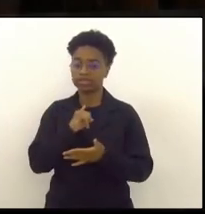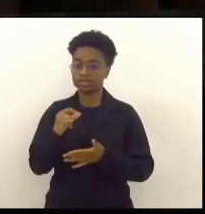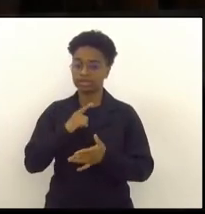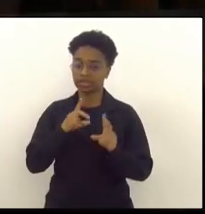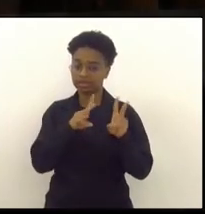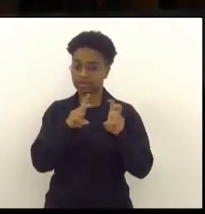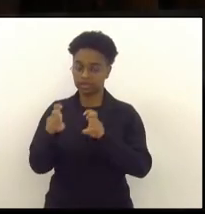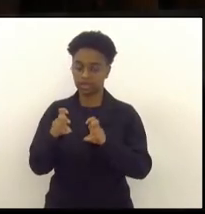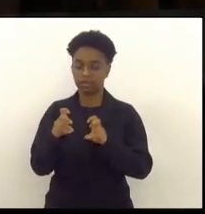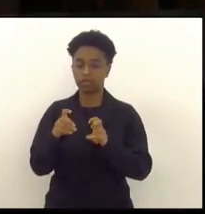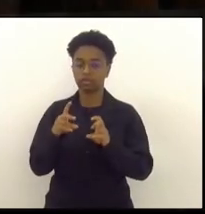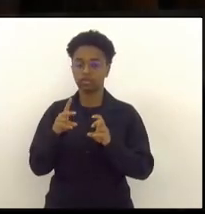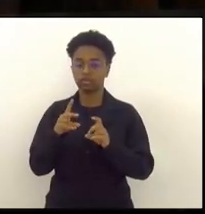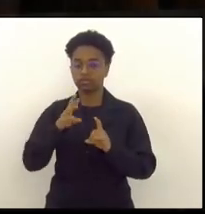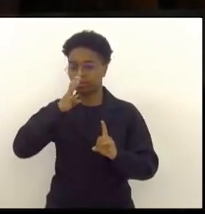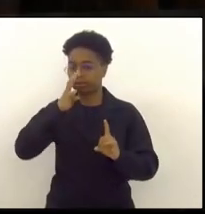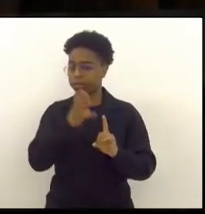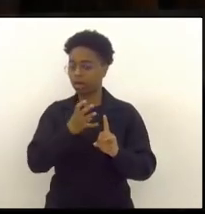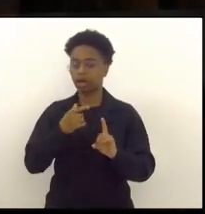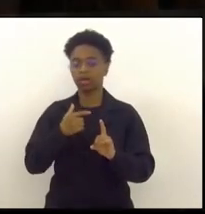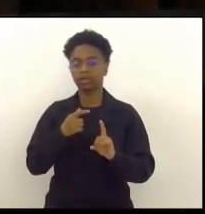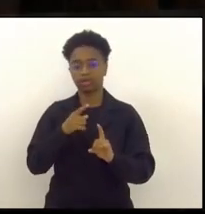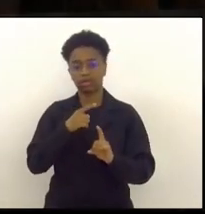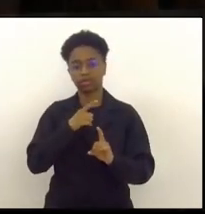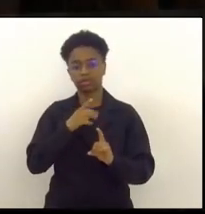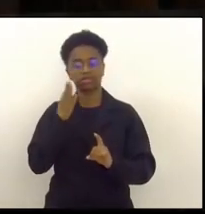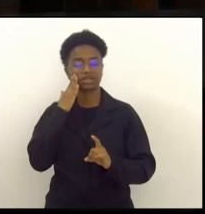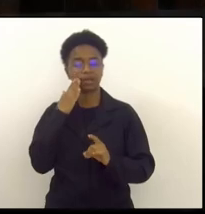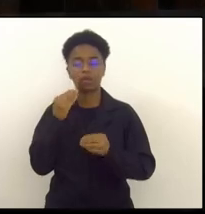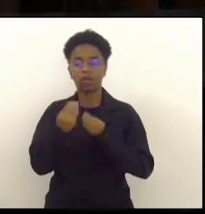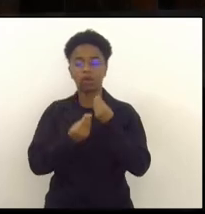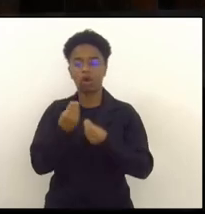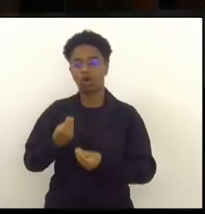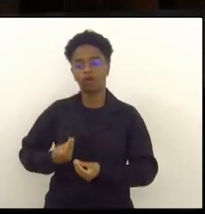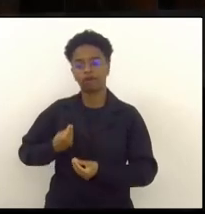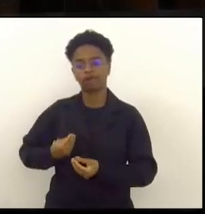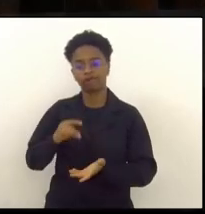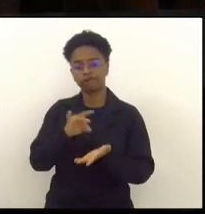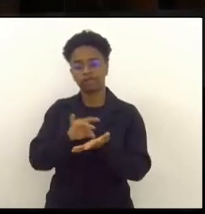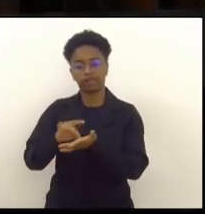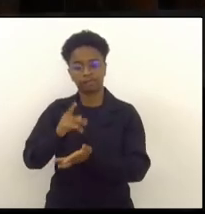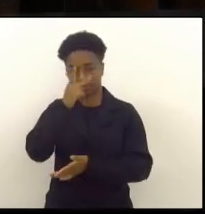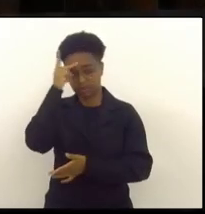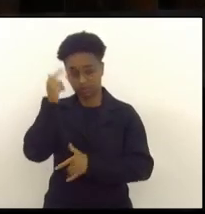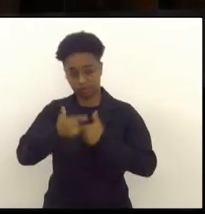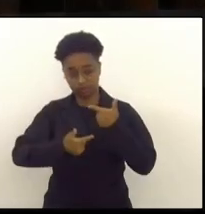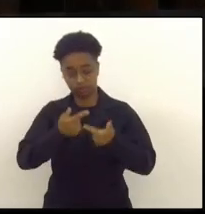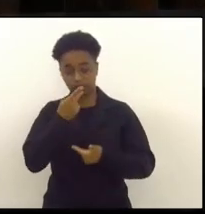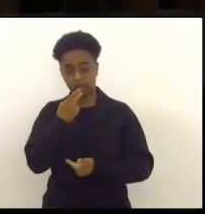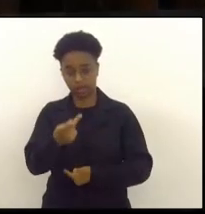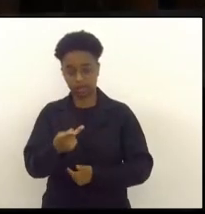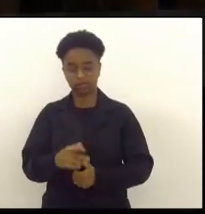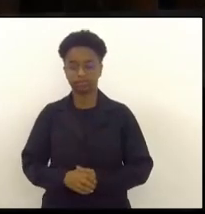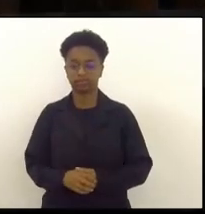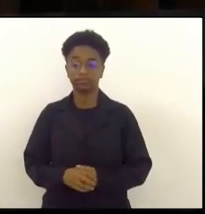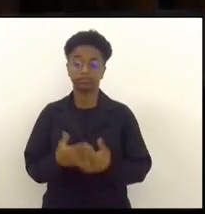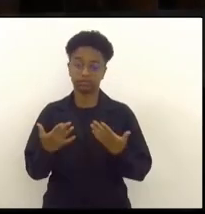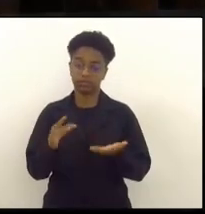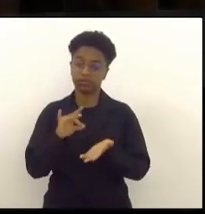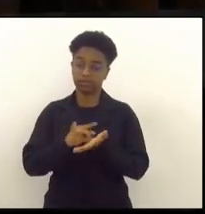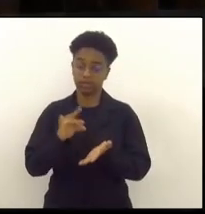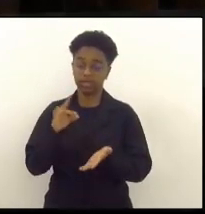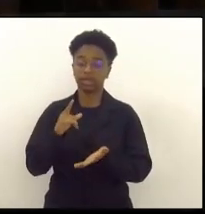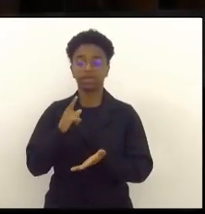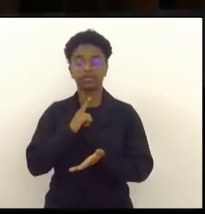de assédio, metas, você sabe de que realidade essas pessoas estão falando. Então, realmente, você